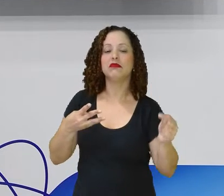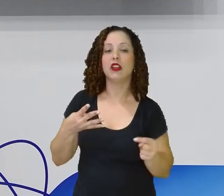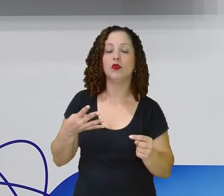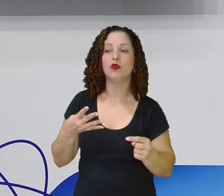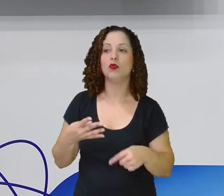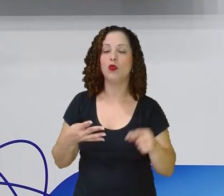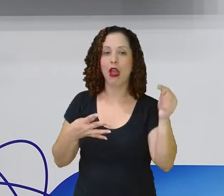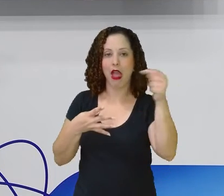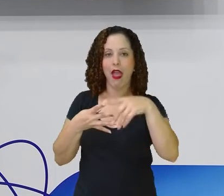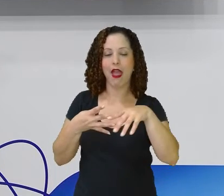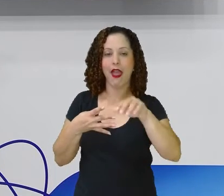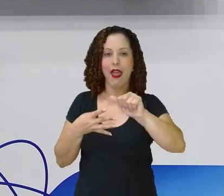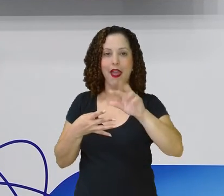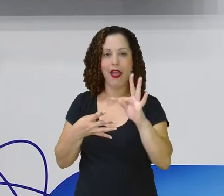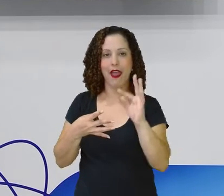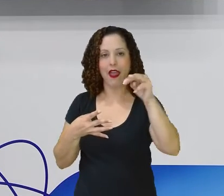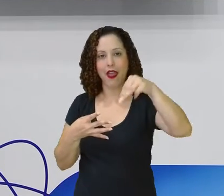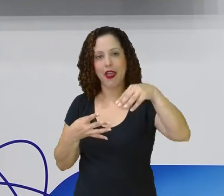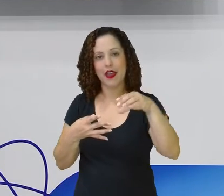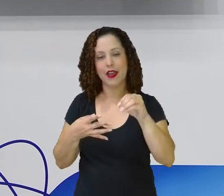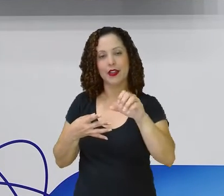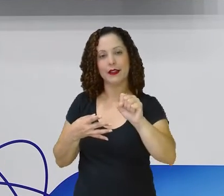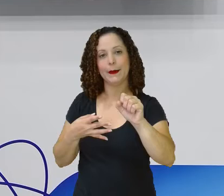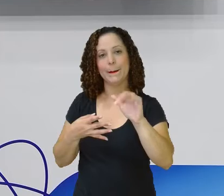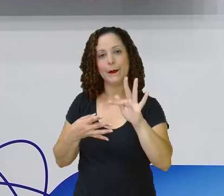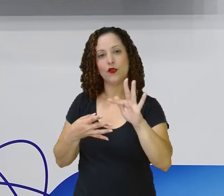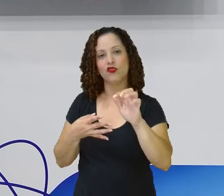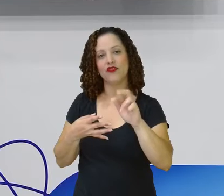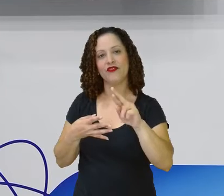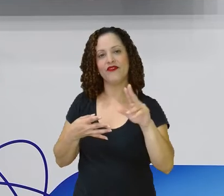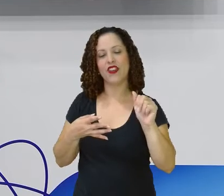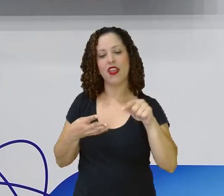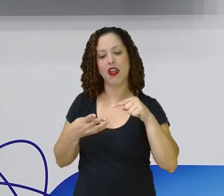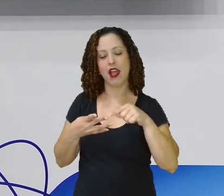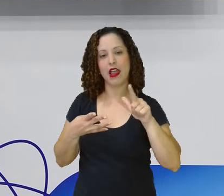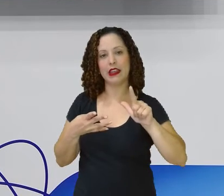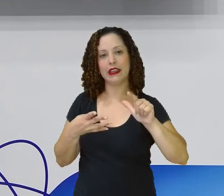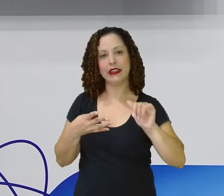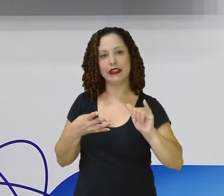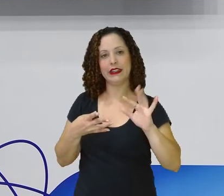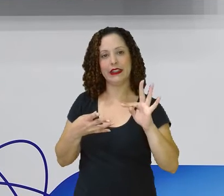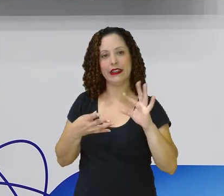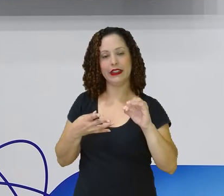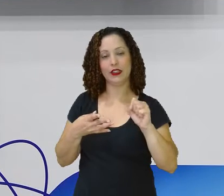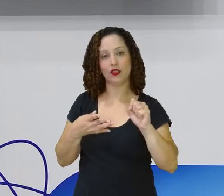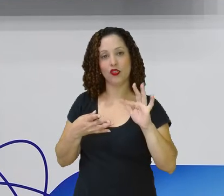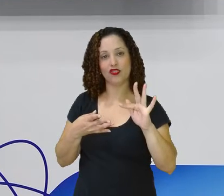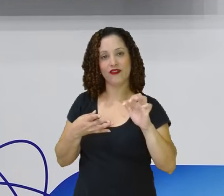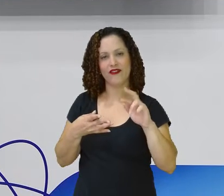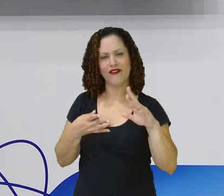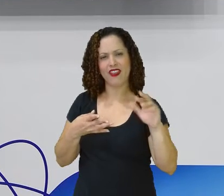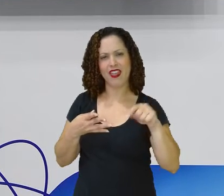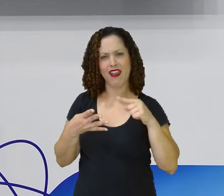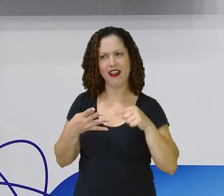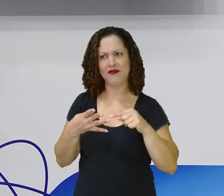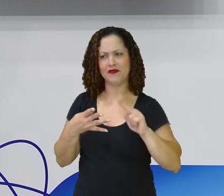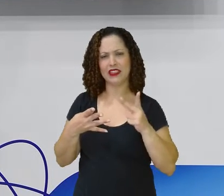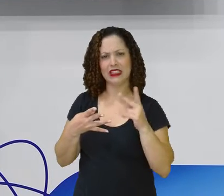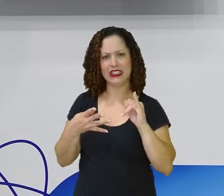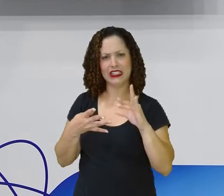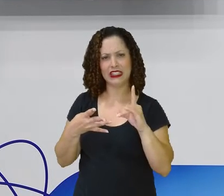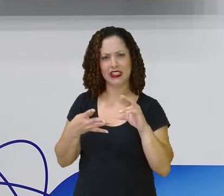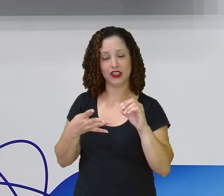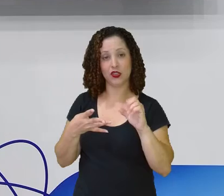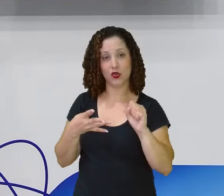uma atmosfera? O que é a litosfera? E a hidrosfera? Biosfera?